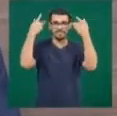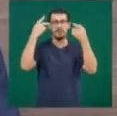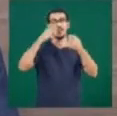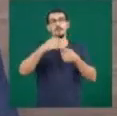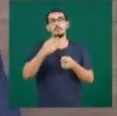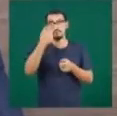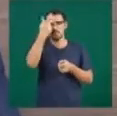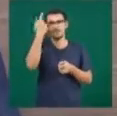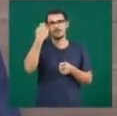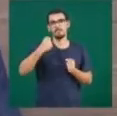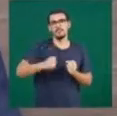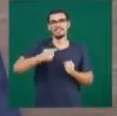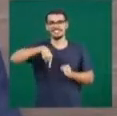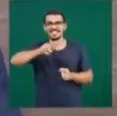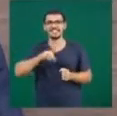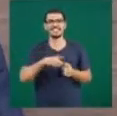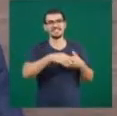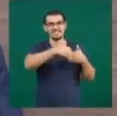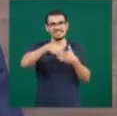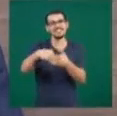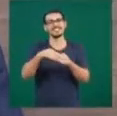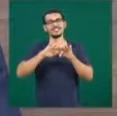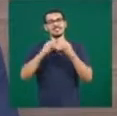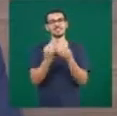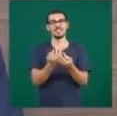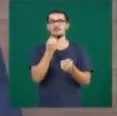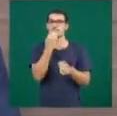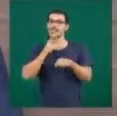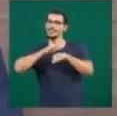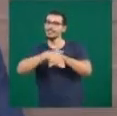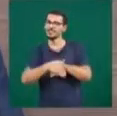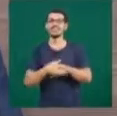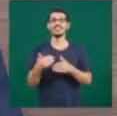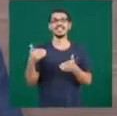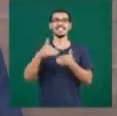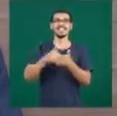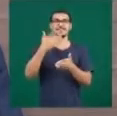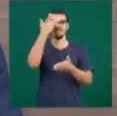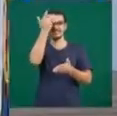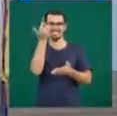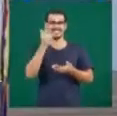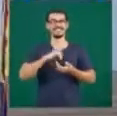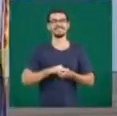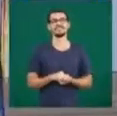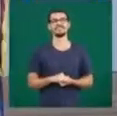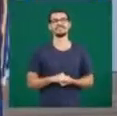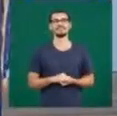participar. Então vá e leve toda a família. Boa noite pra você e a gente volta a se encontrar amanhã.